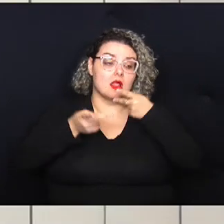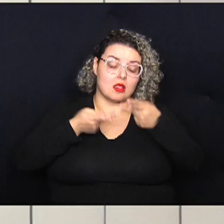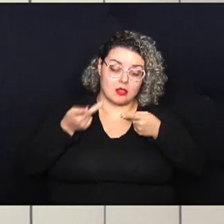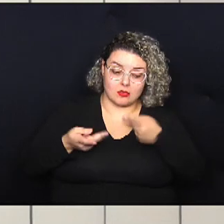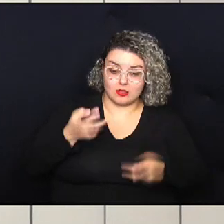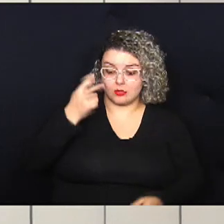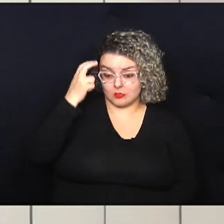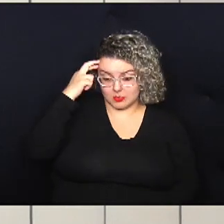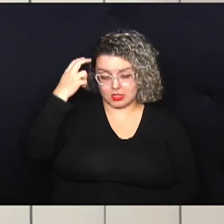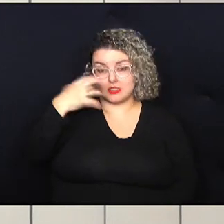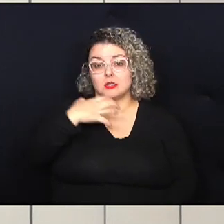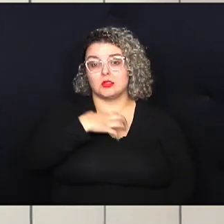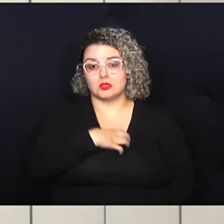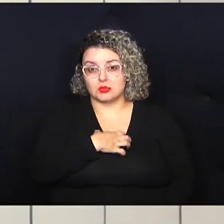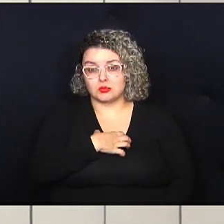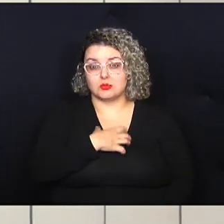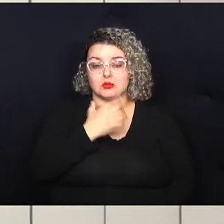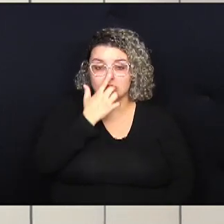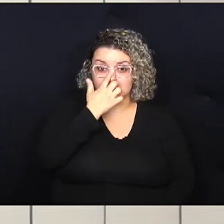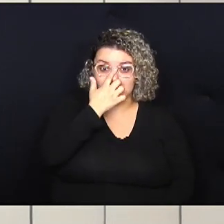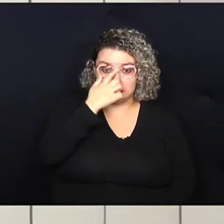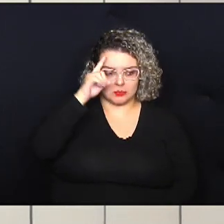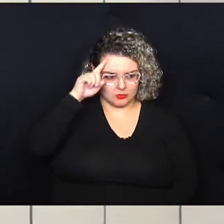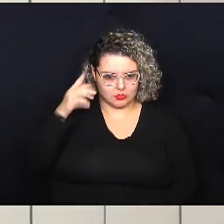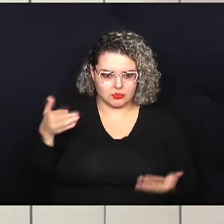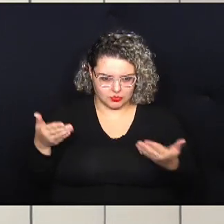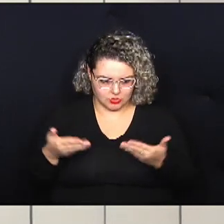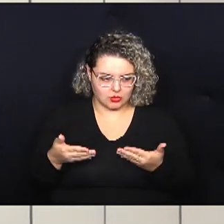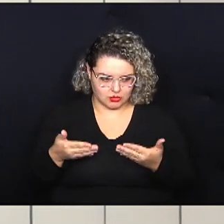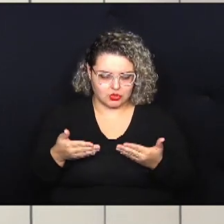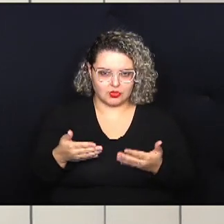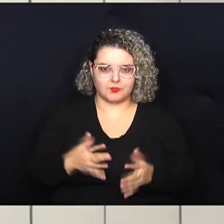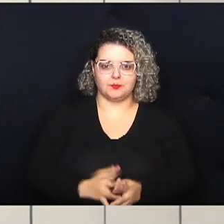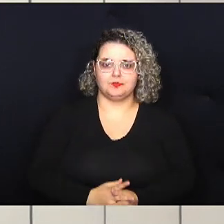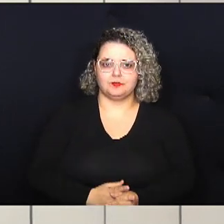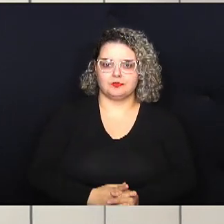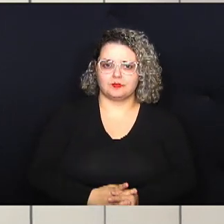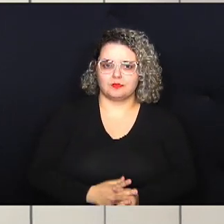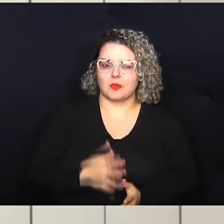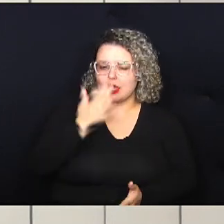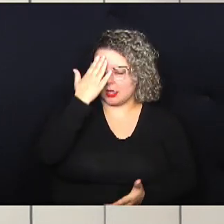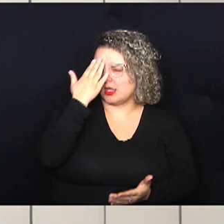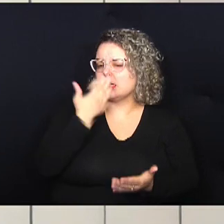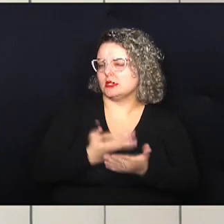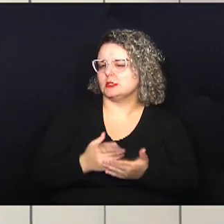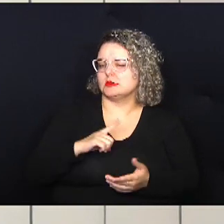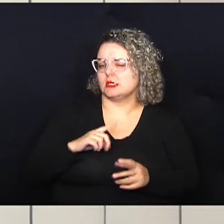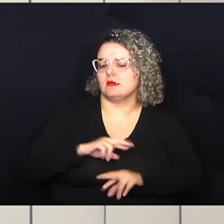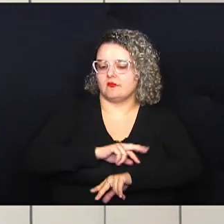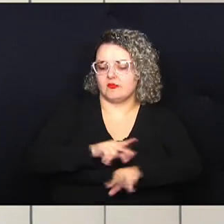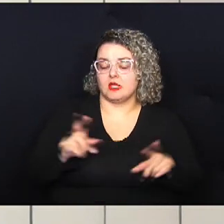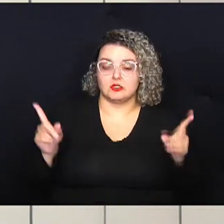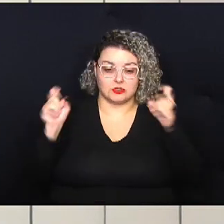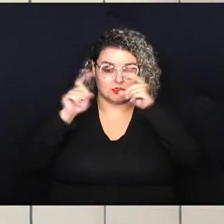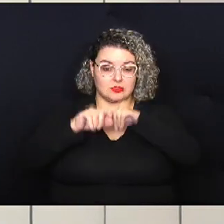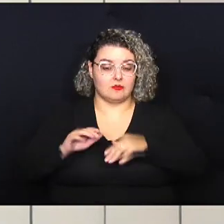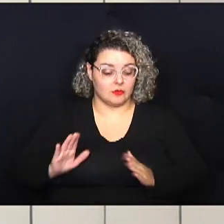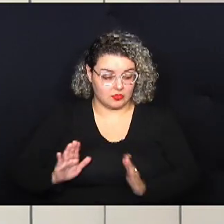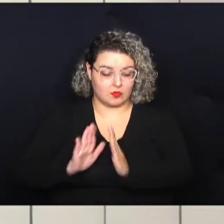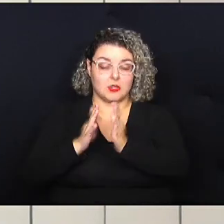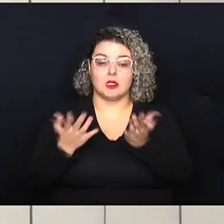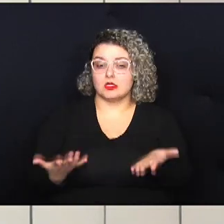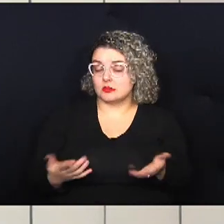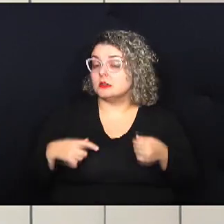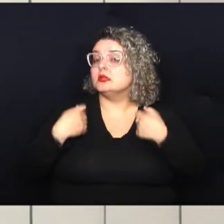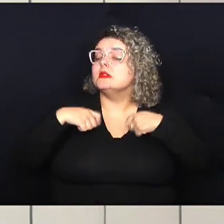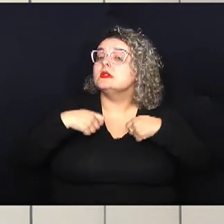inteligência emocional nos dias de hoje. Eu acredito que vem muito desafio pela frente e a gente precisa